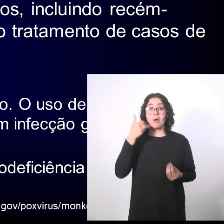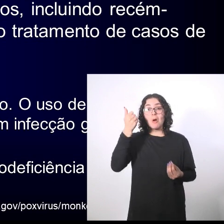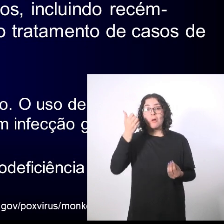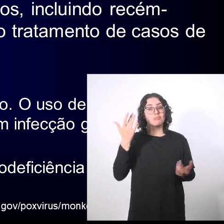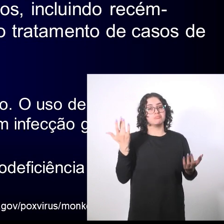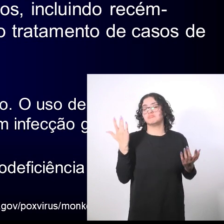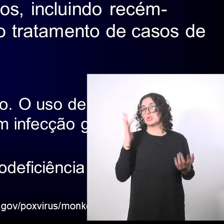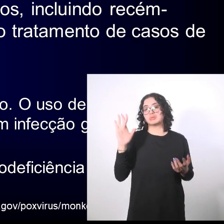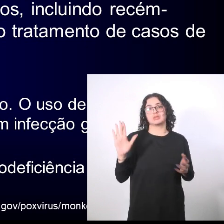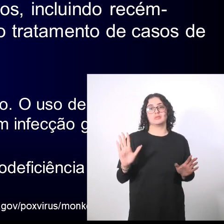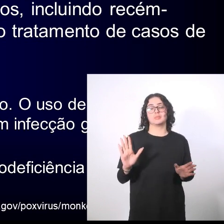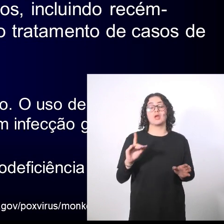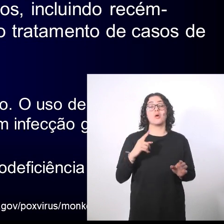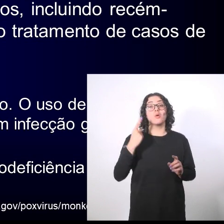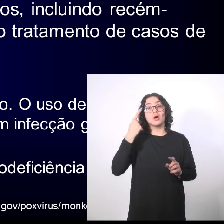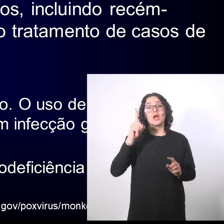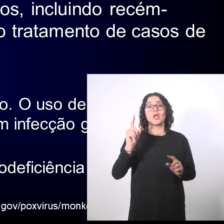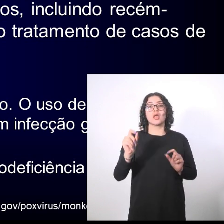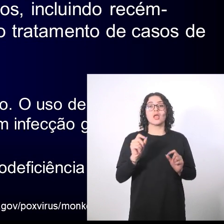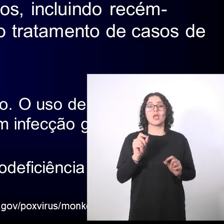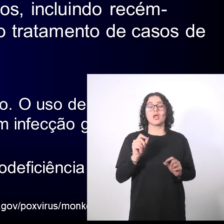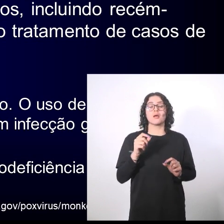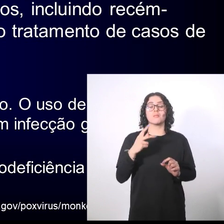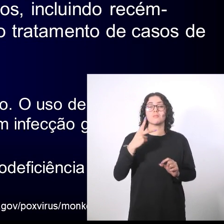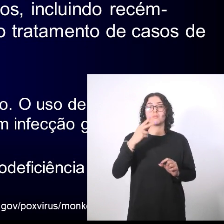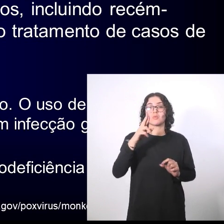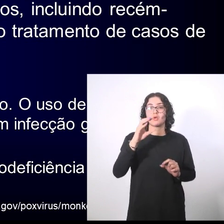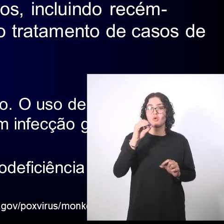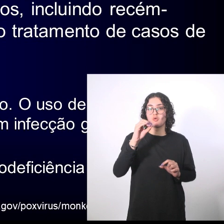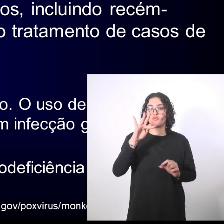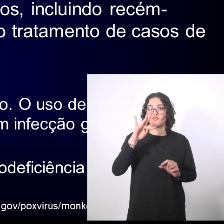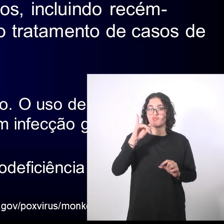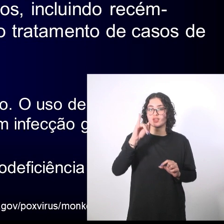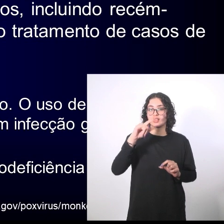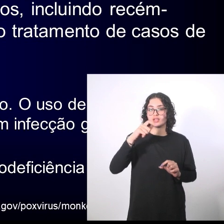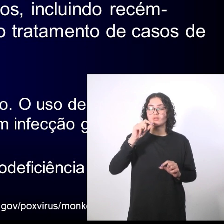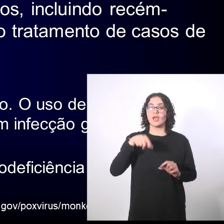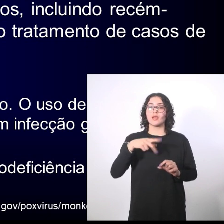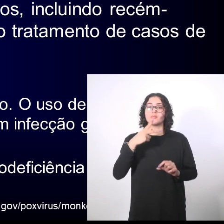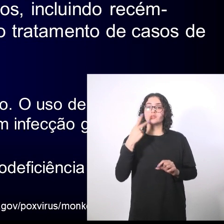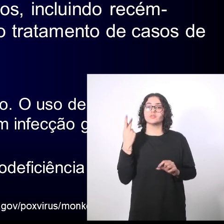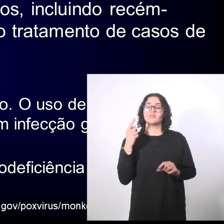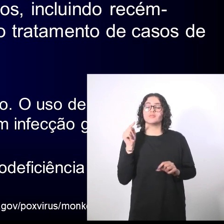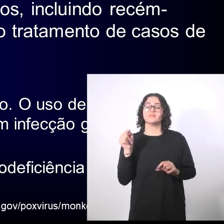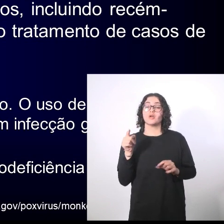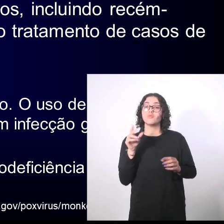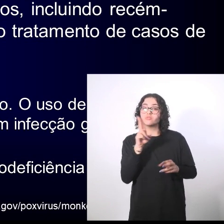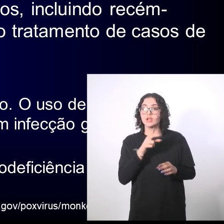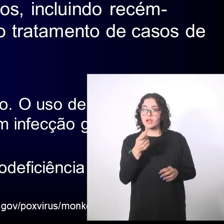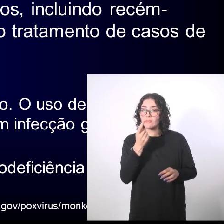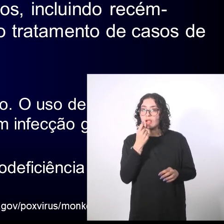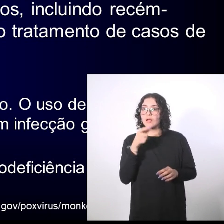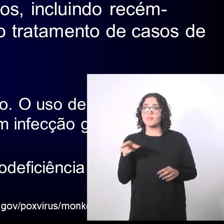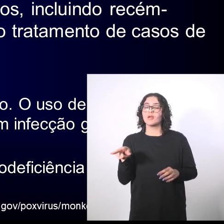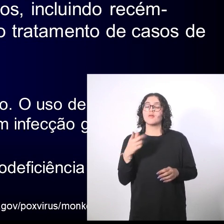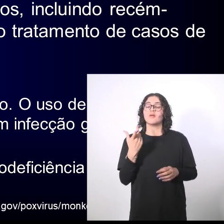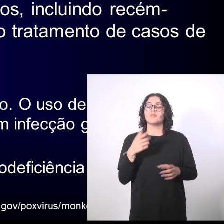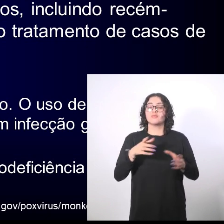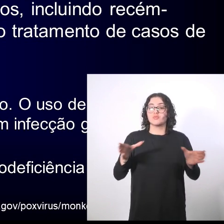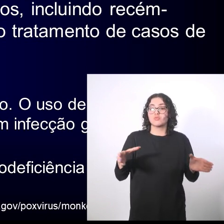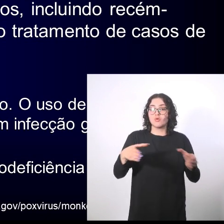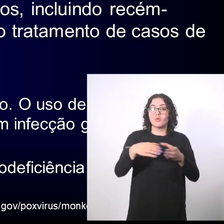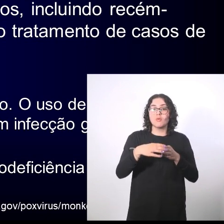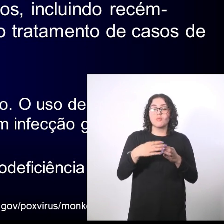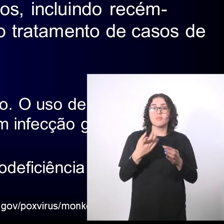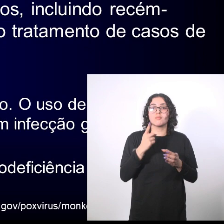E uma outra ideia é o uso profilático. Então, num grupo de risco, em alguém que foi exposto, etc., a imunoglobulina seria